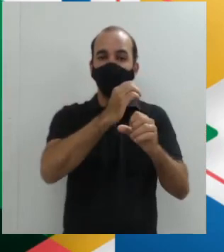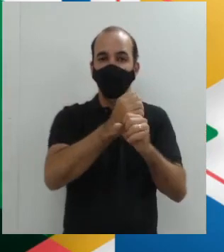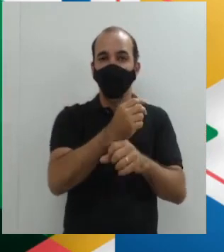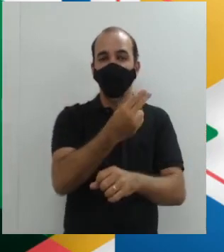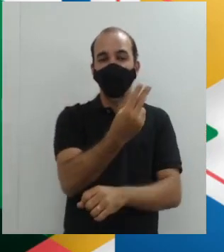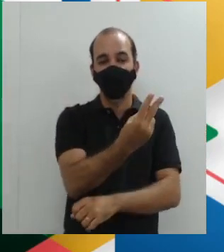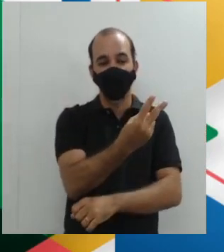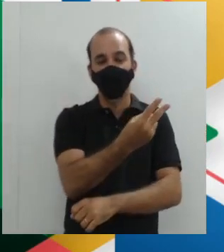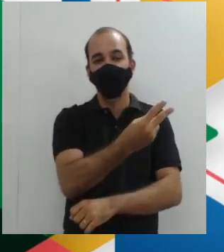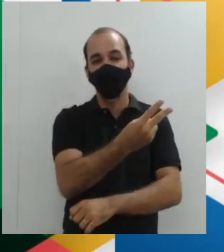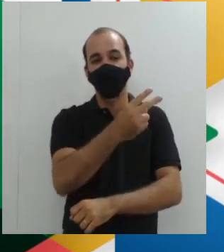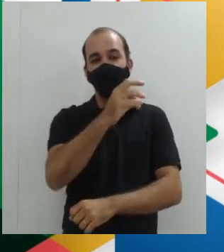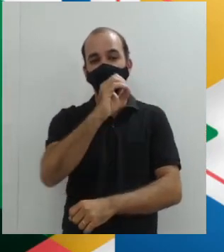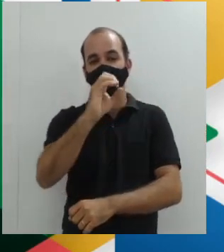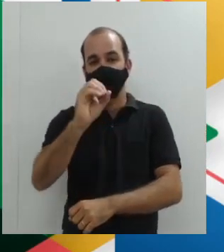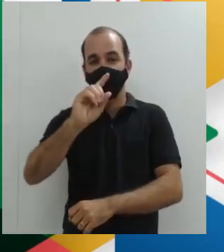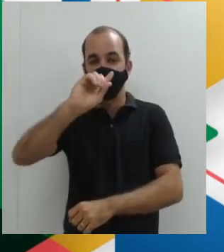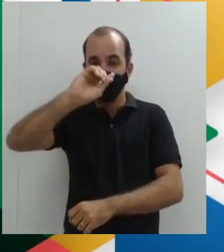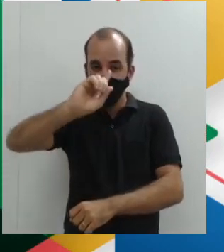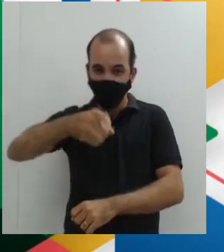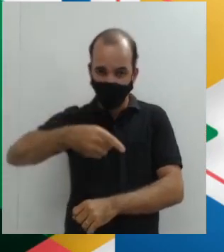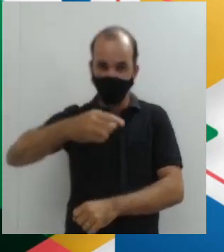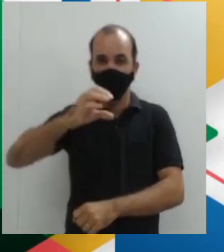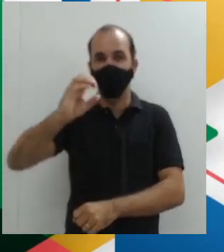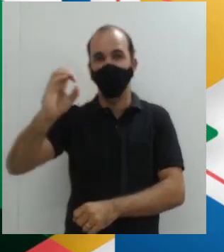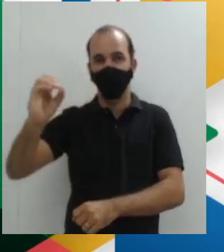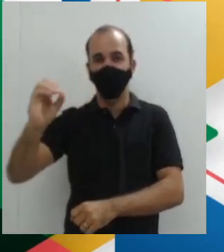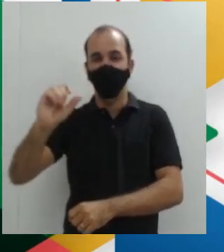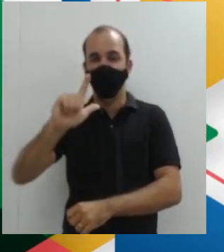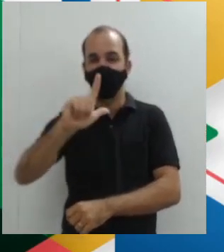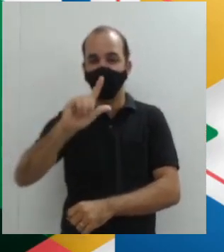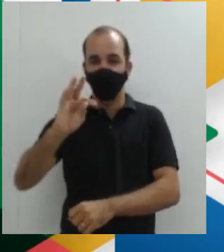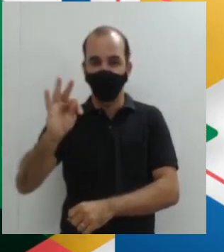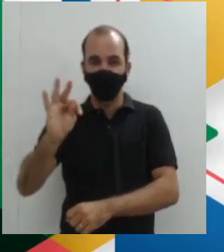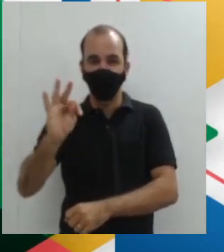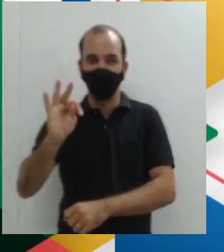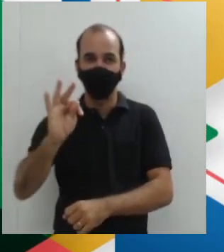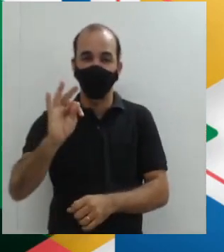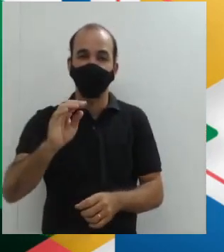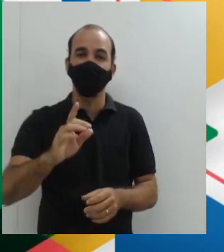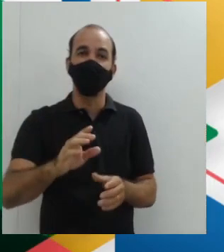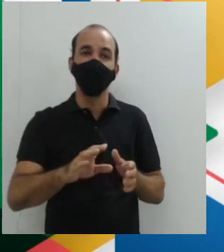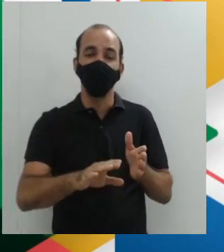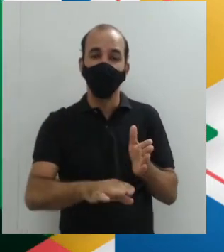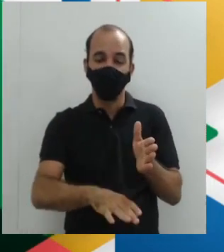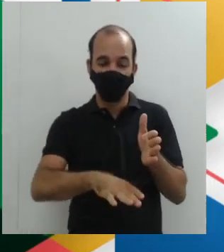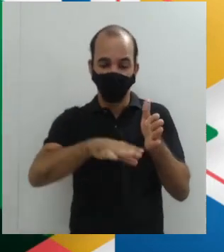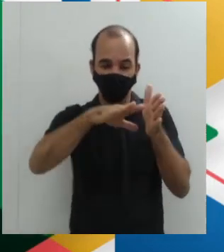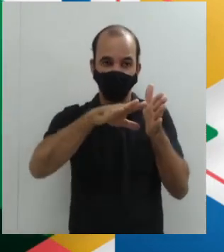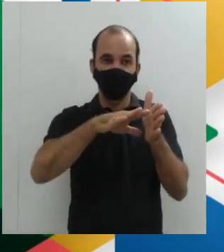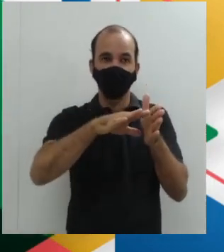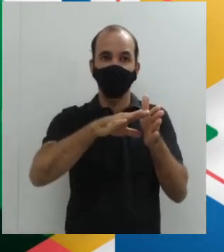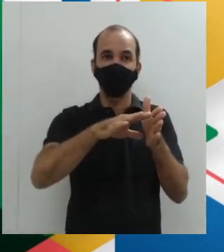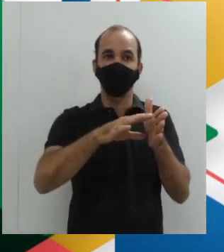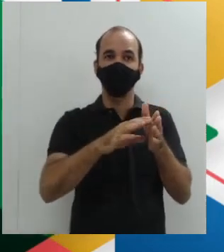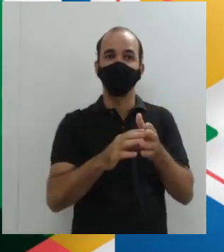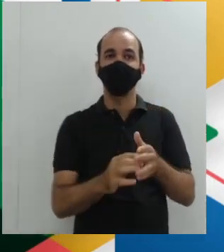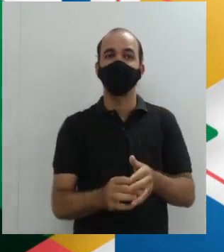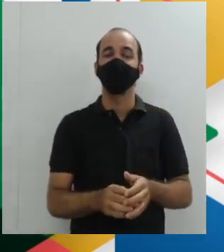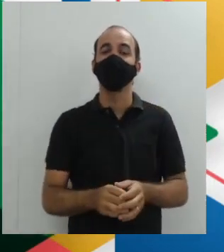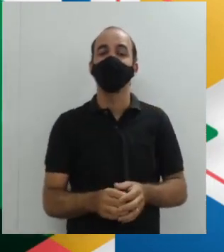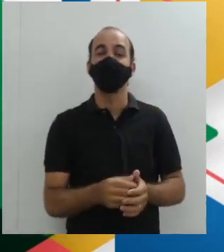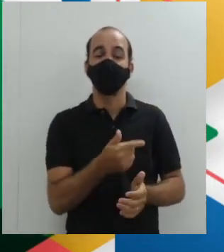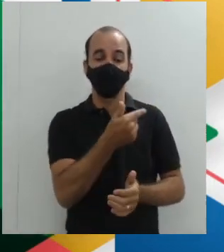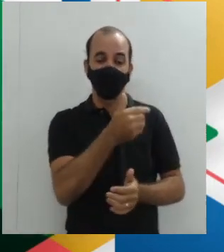consequentemente, eu já sei que o volume dessa figura, o volume dela vai ser exato. Ó, se aqui é 200 mil